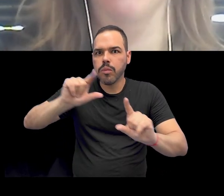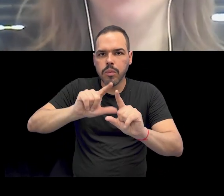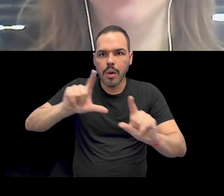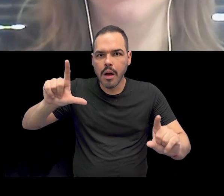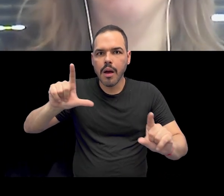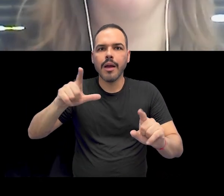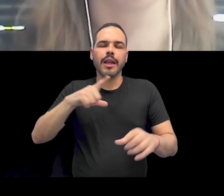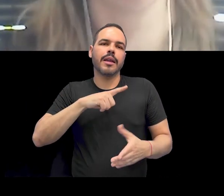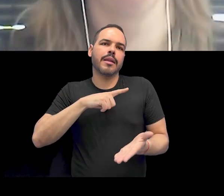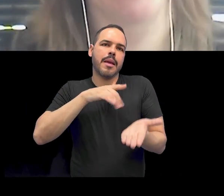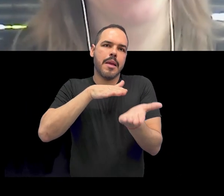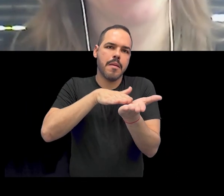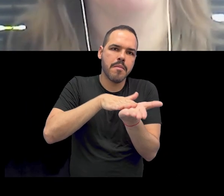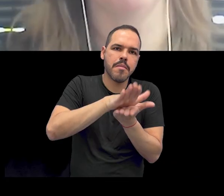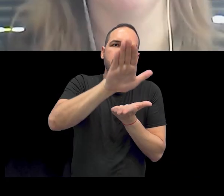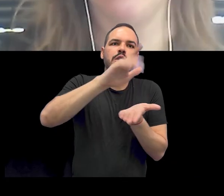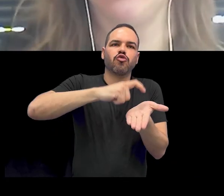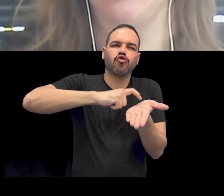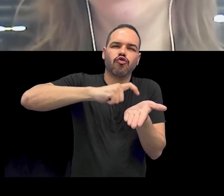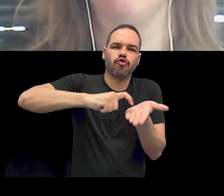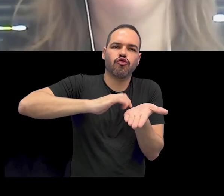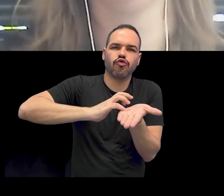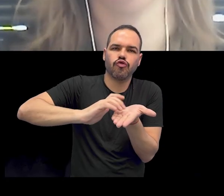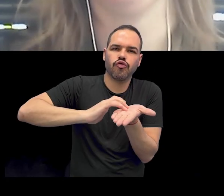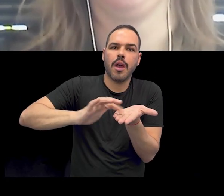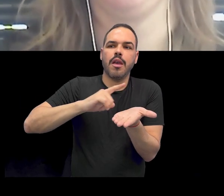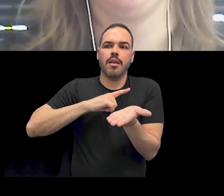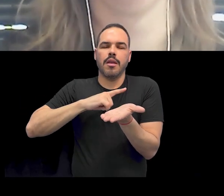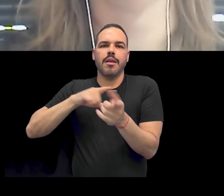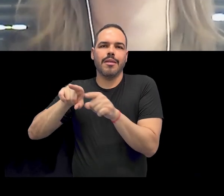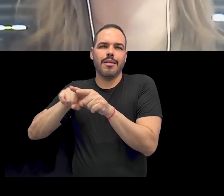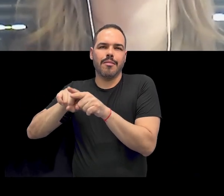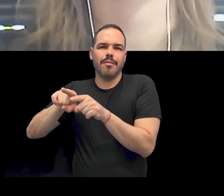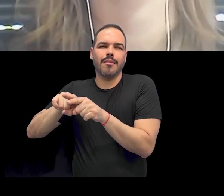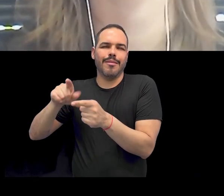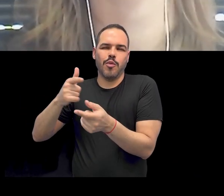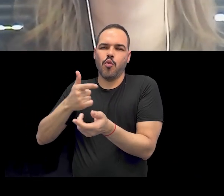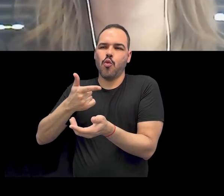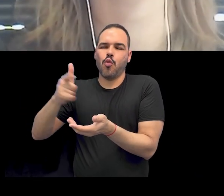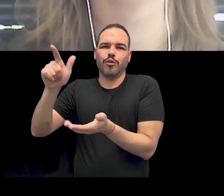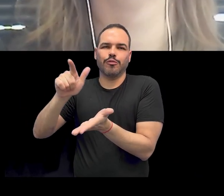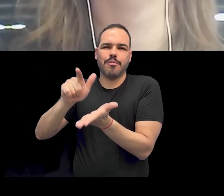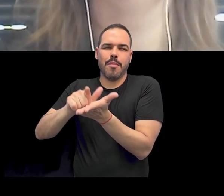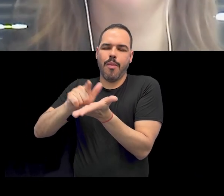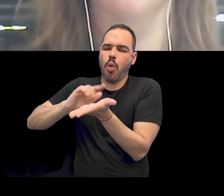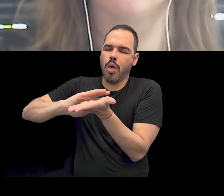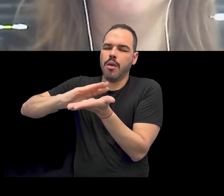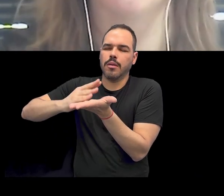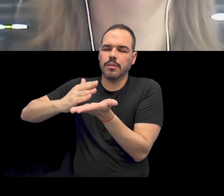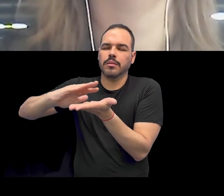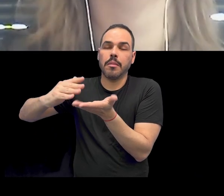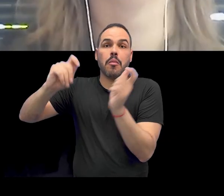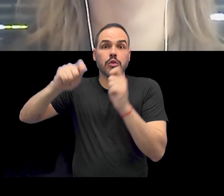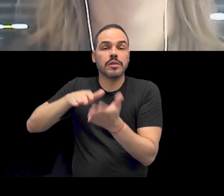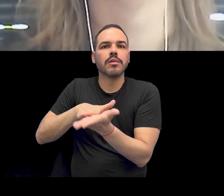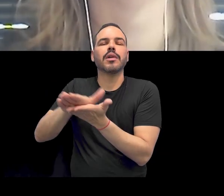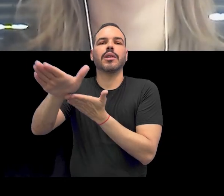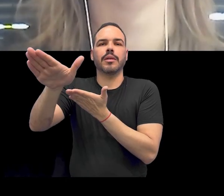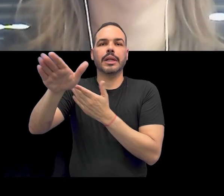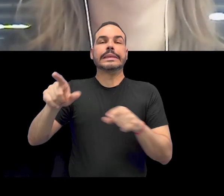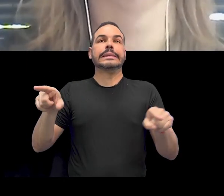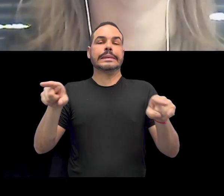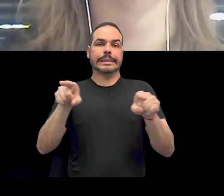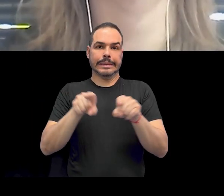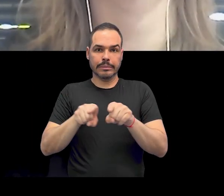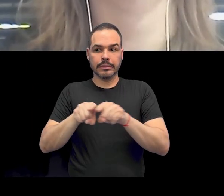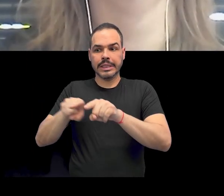impressora Braille, linha Braille, impressão em relevo, entre outros. Sistemas de controle de ambiente, também é outra